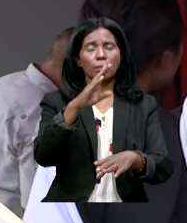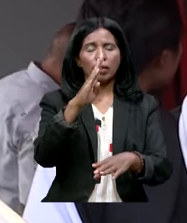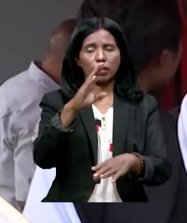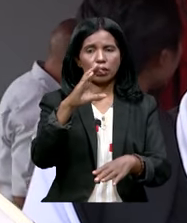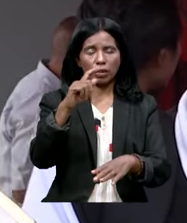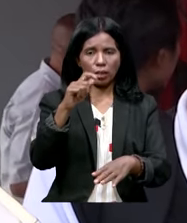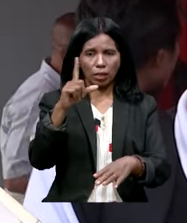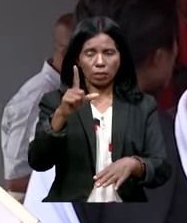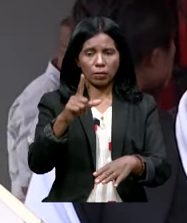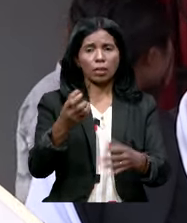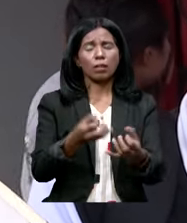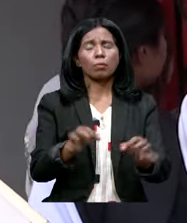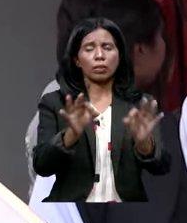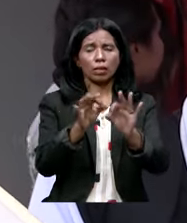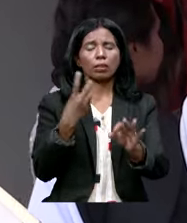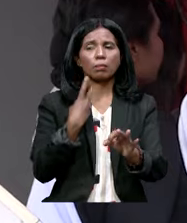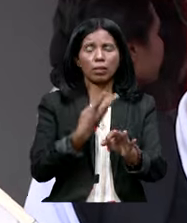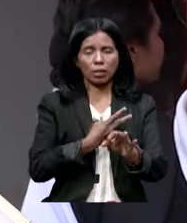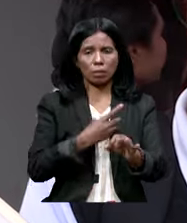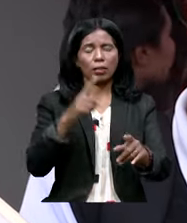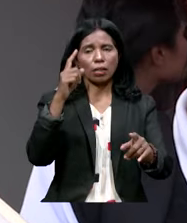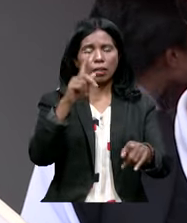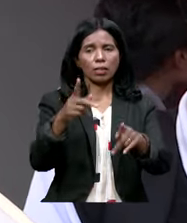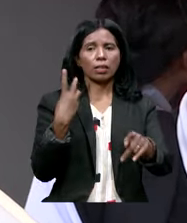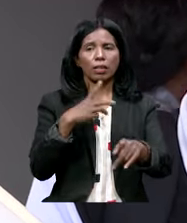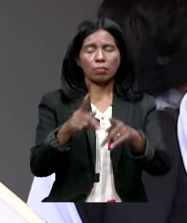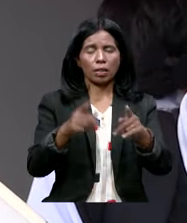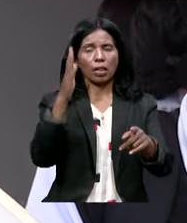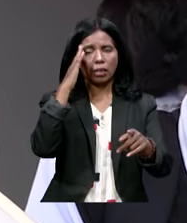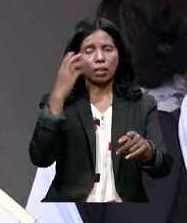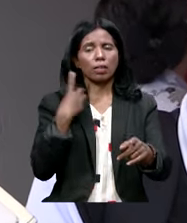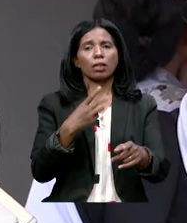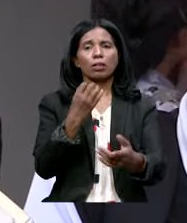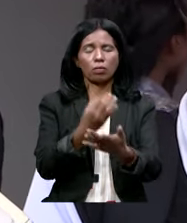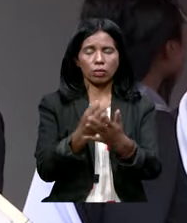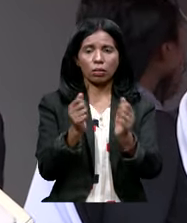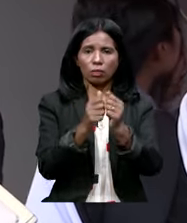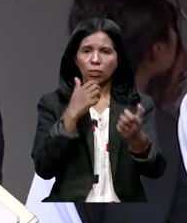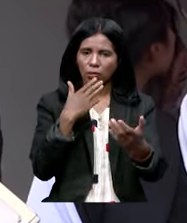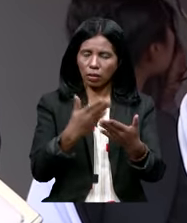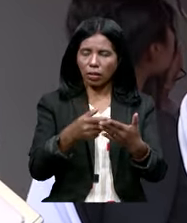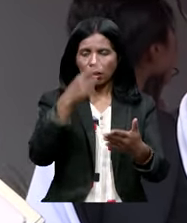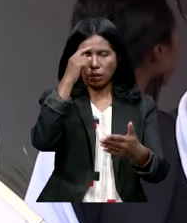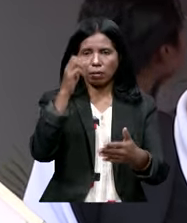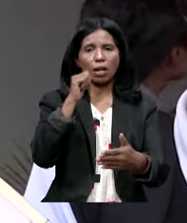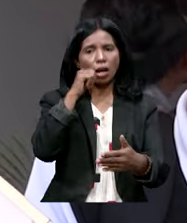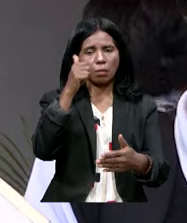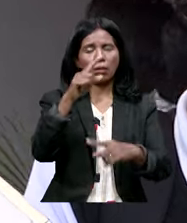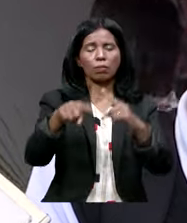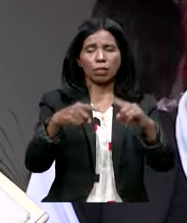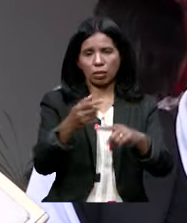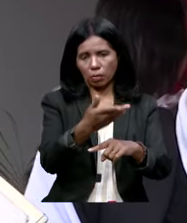ba ita liuli ba ita necessidade a tu conhece ita ne osan o dia kliu. Tamane maka avam vai ira ita bot